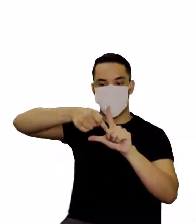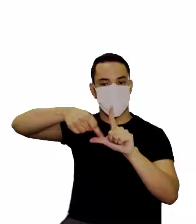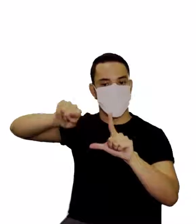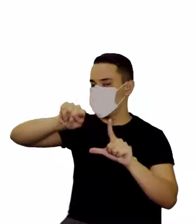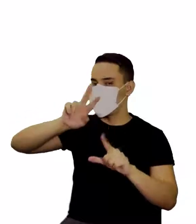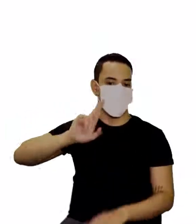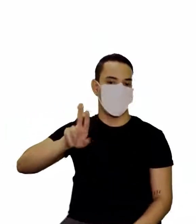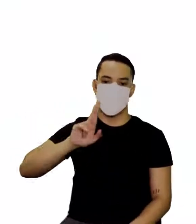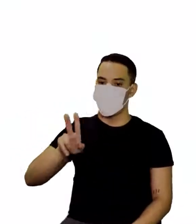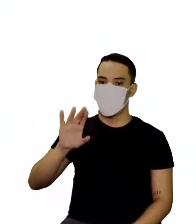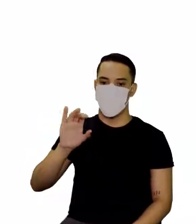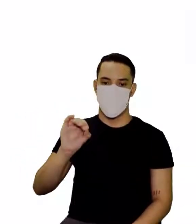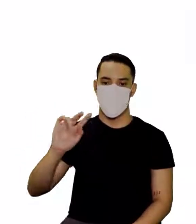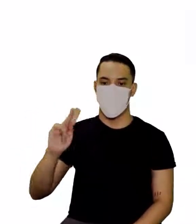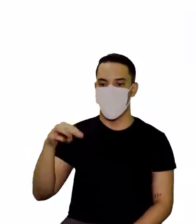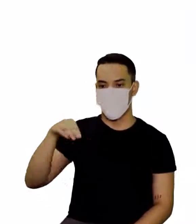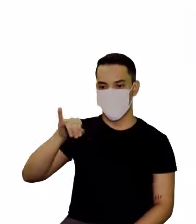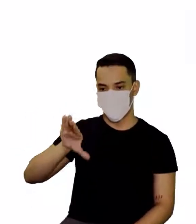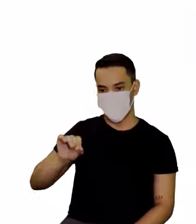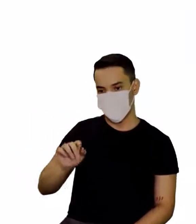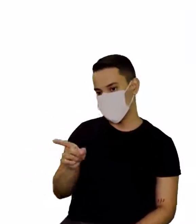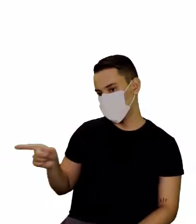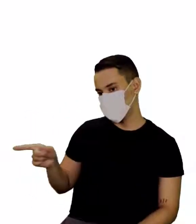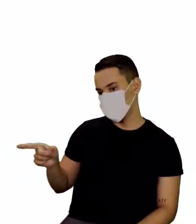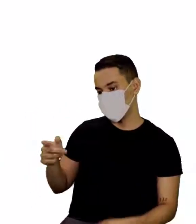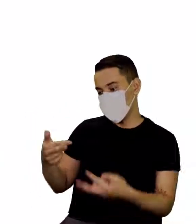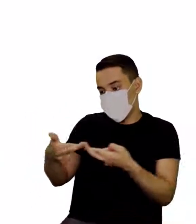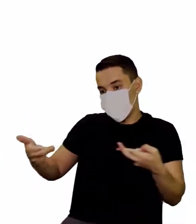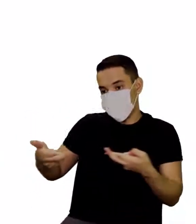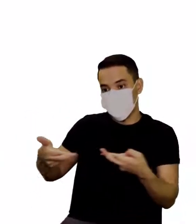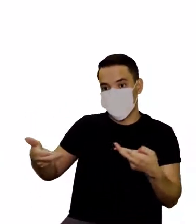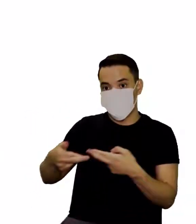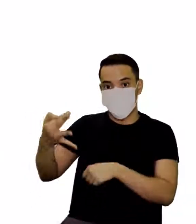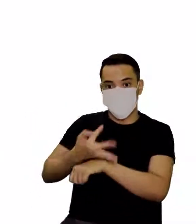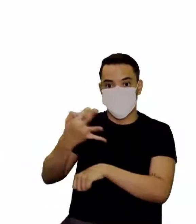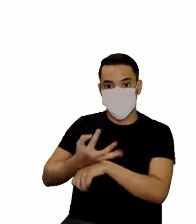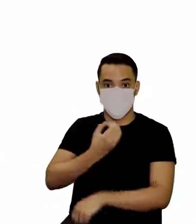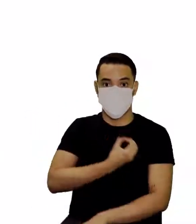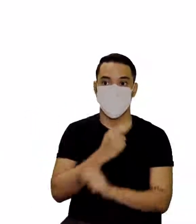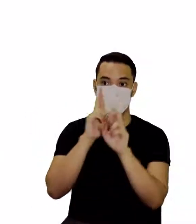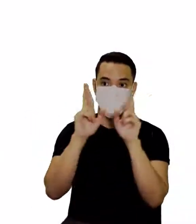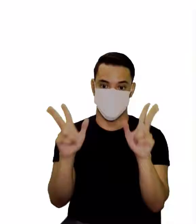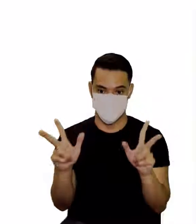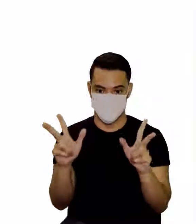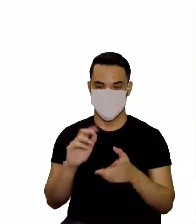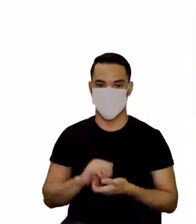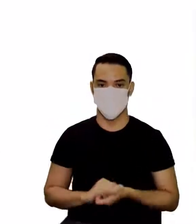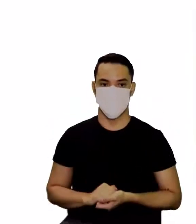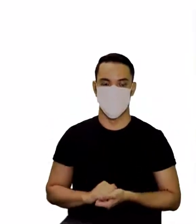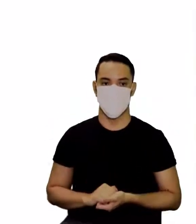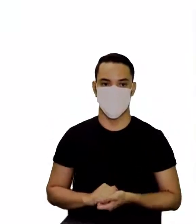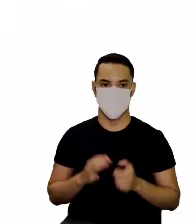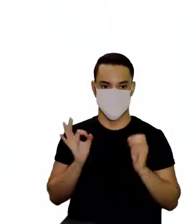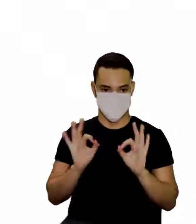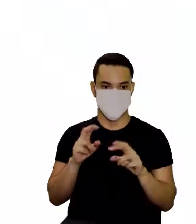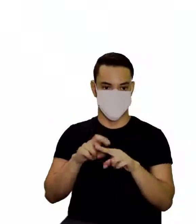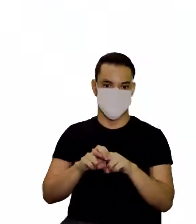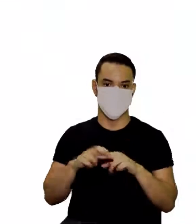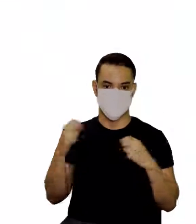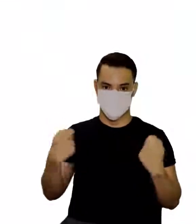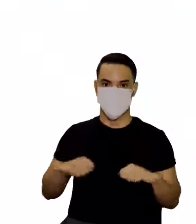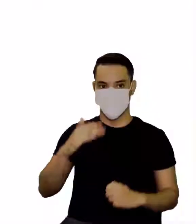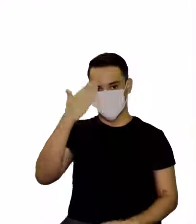uma curva, vai ter valores de resistência diferente para tensão e corrente diferente. Então, resistor ômico, ele é